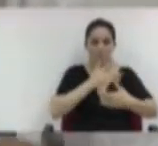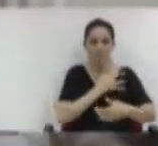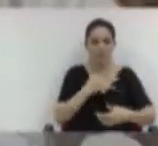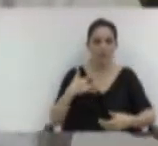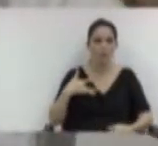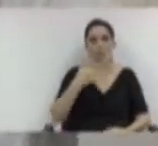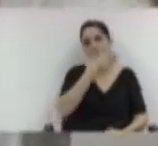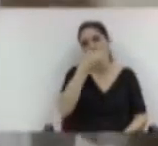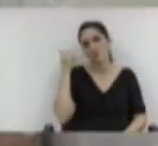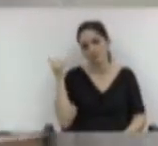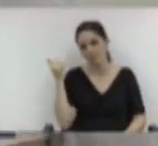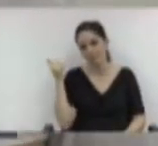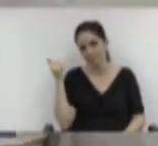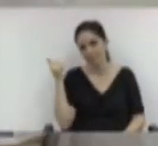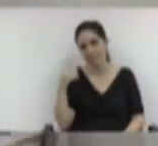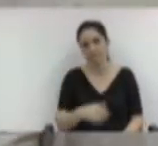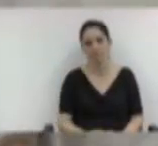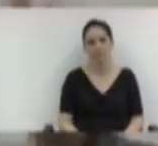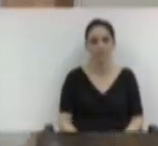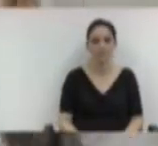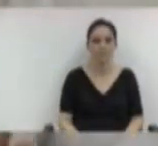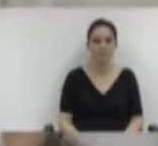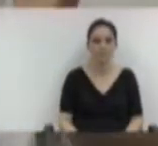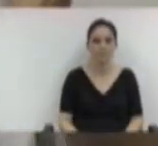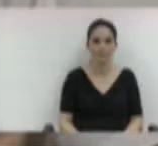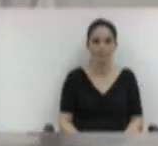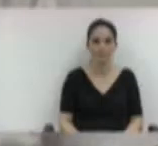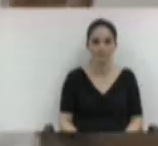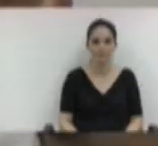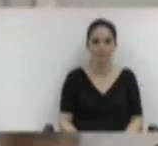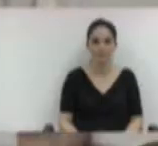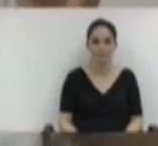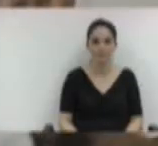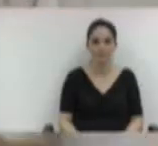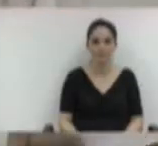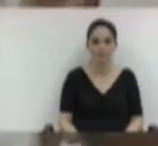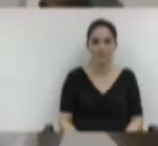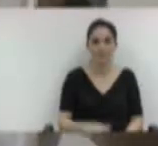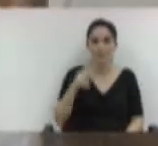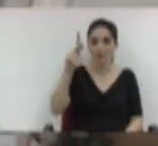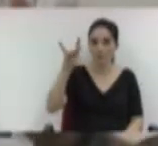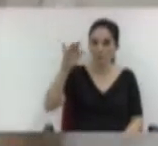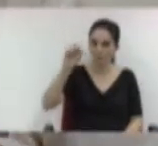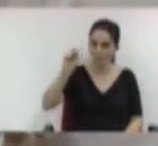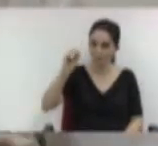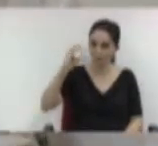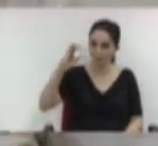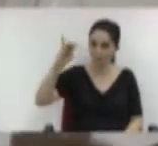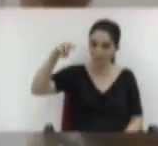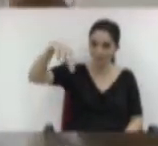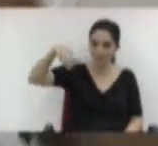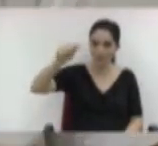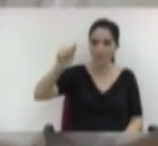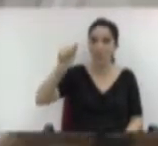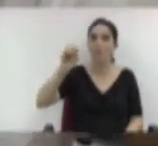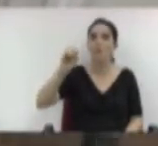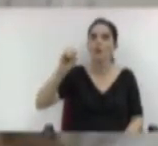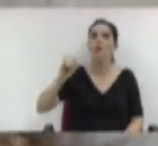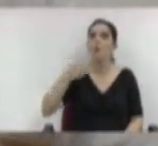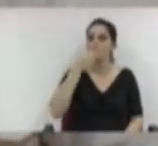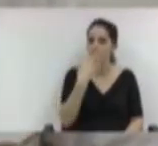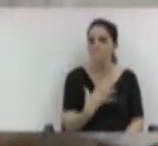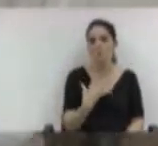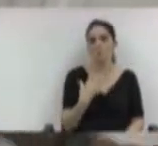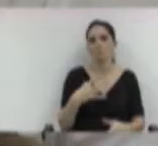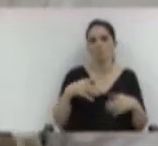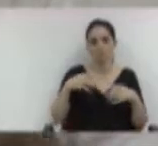ater ao projeto, à discussão do requerimento. Então, o piscinão vai ser um piscinão bom para a sociedade de Limeira. Nós vamos fazer com que